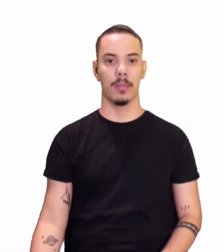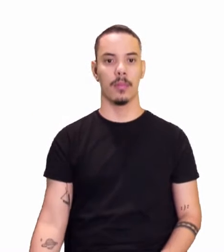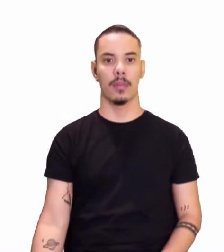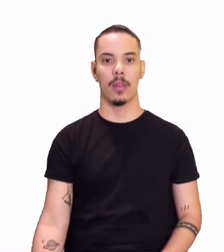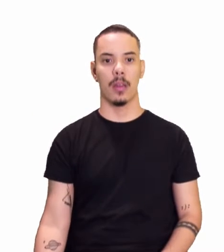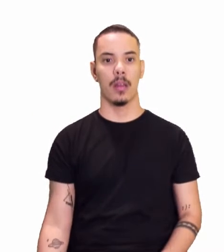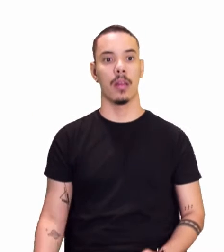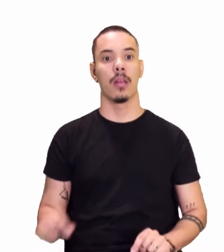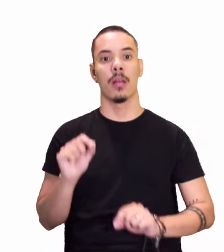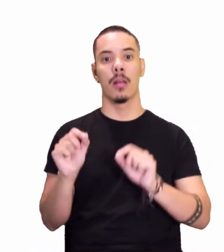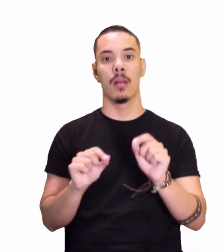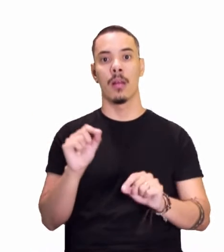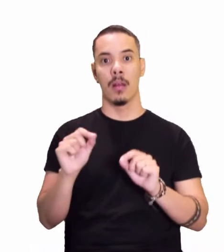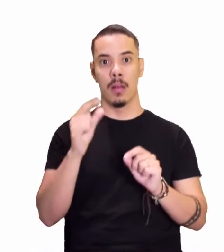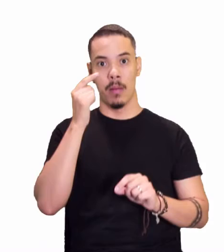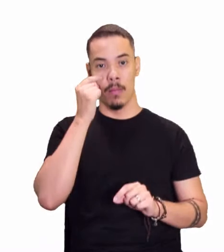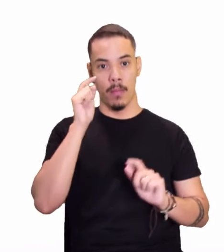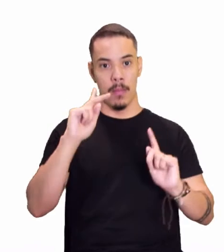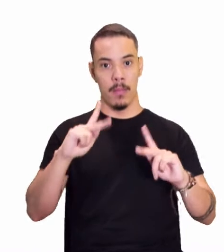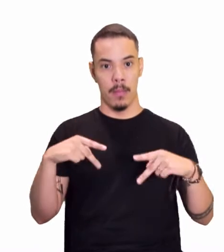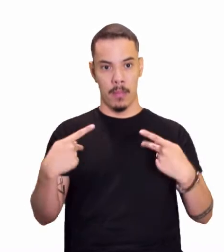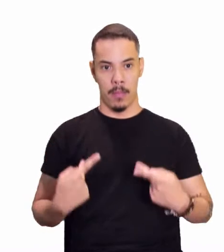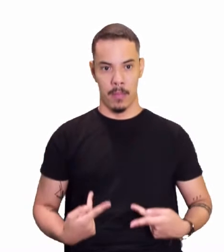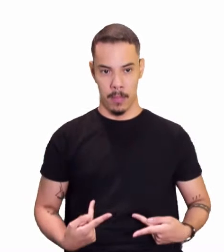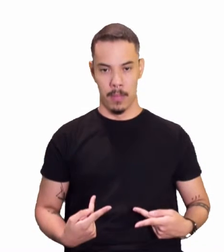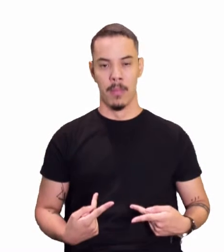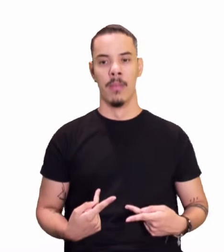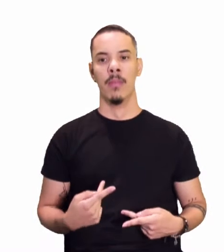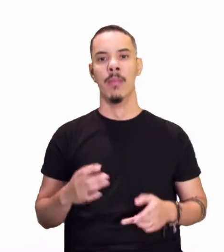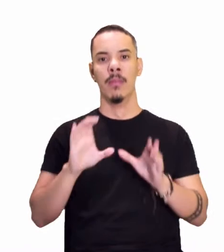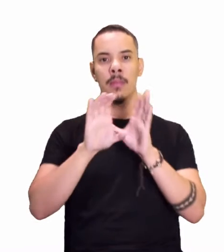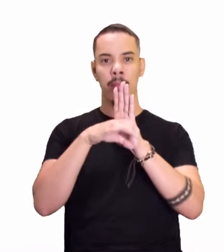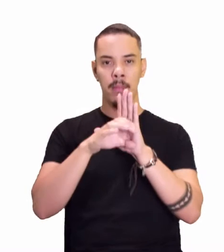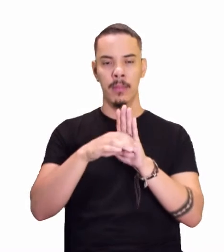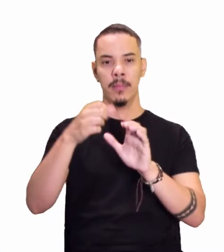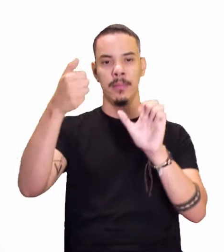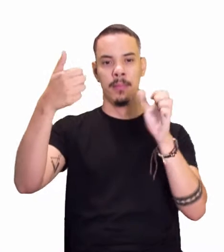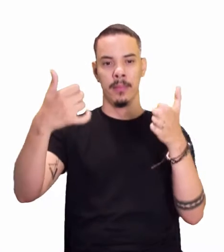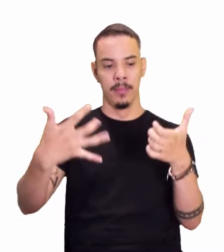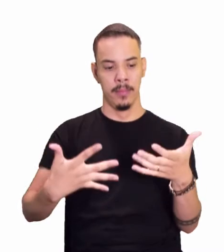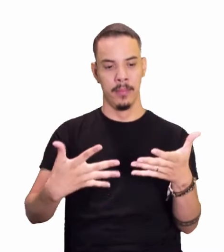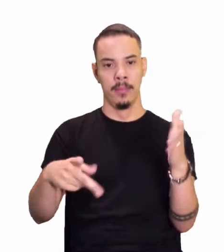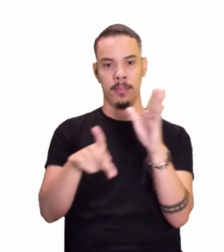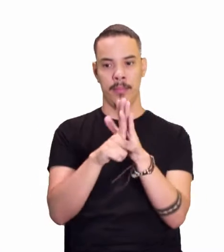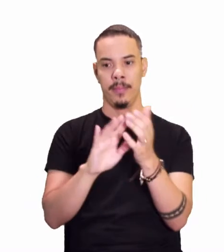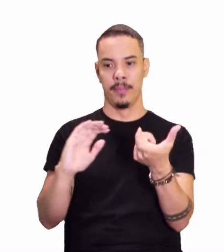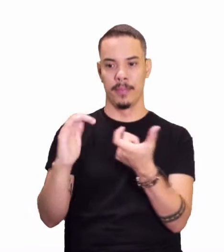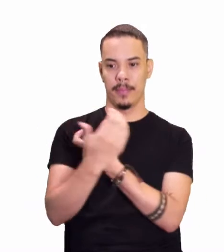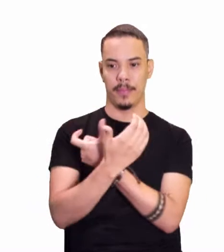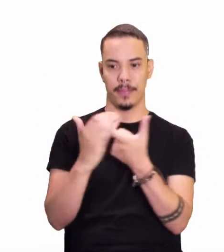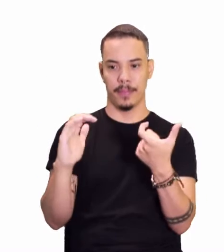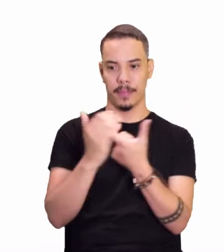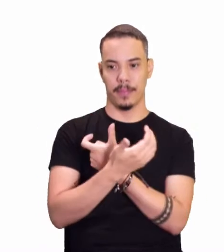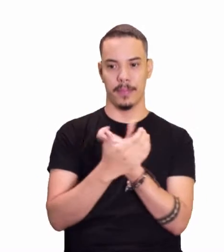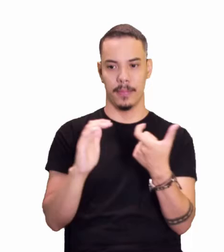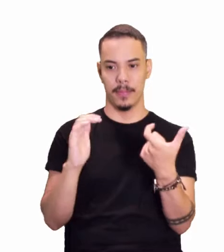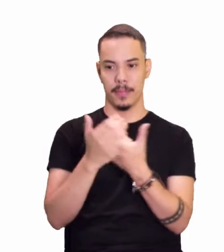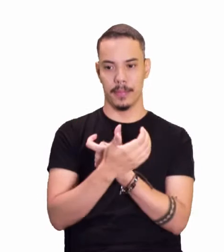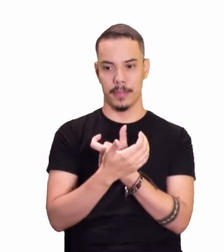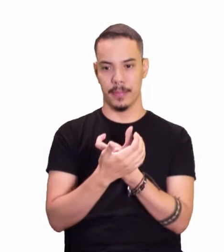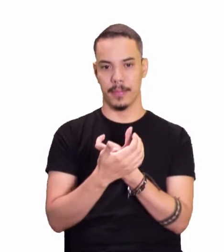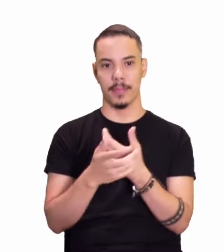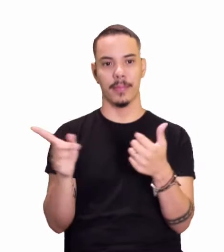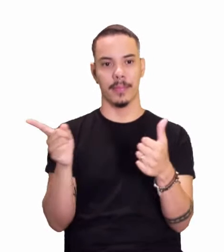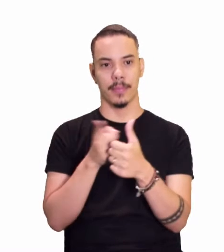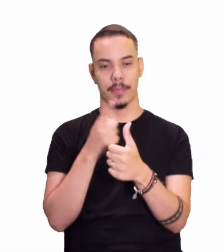é humanismo? Vamos agora ao pé da letra, ao conceito, entender o termo, a palavra humanismo, certo?